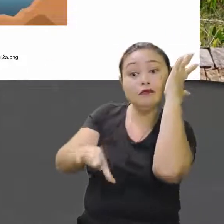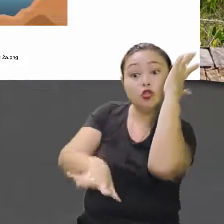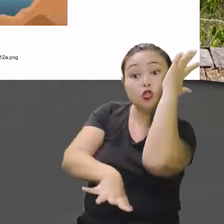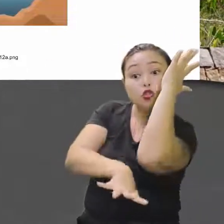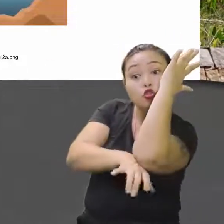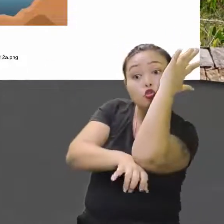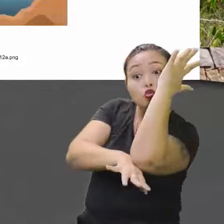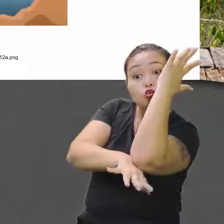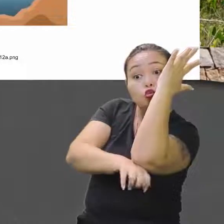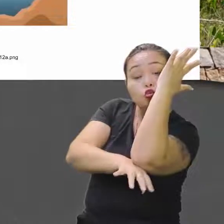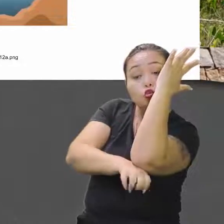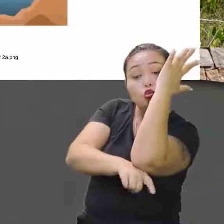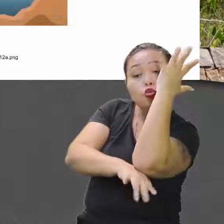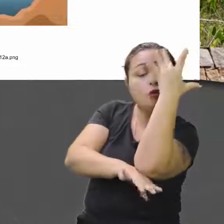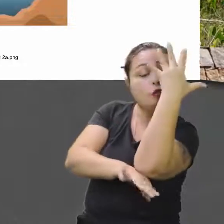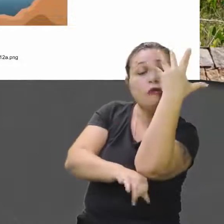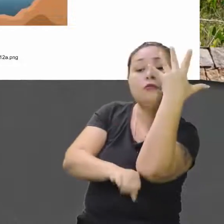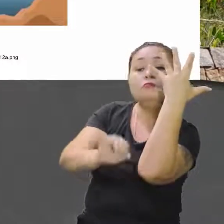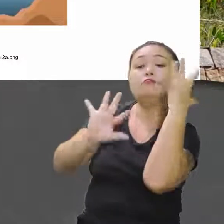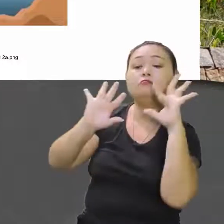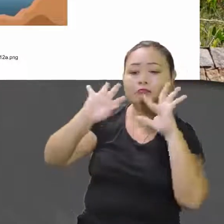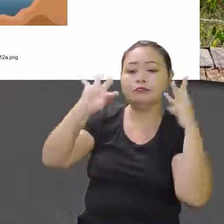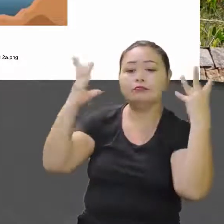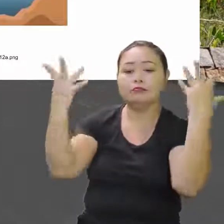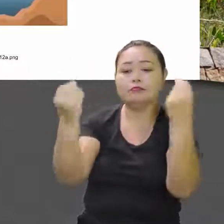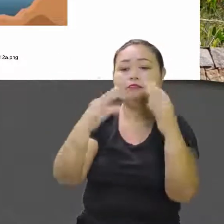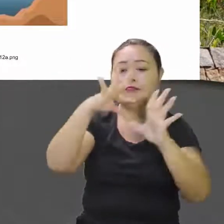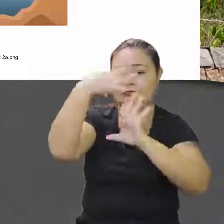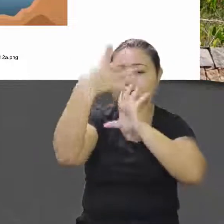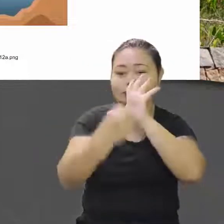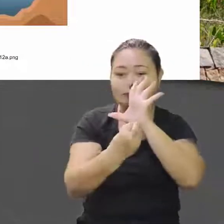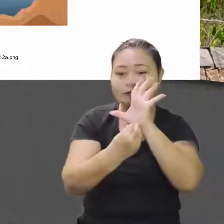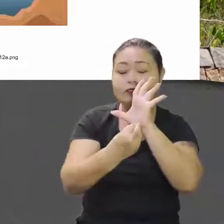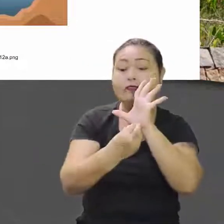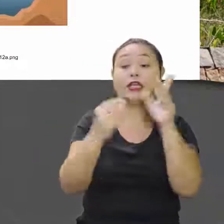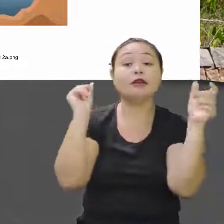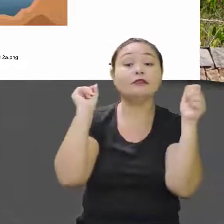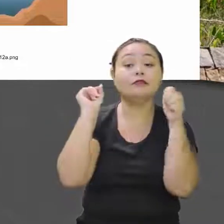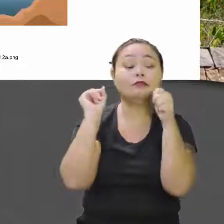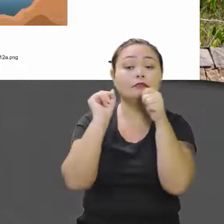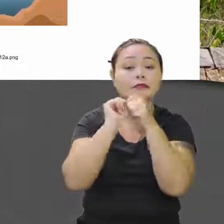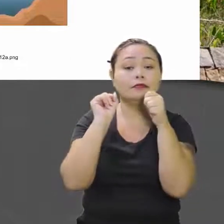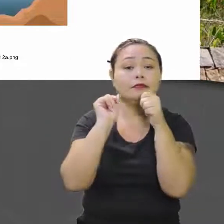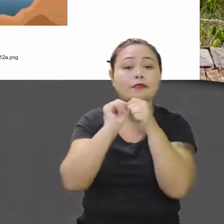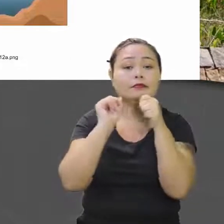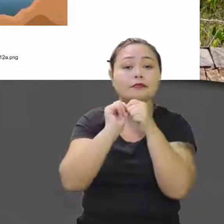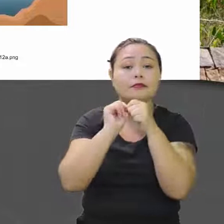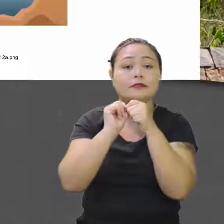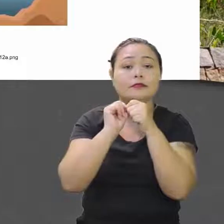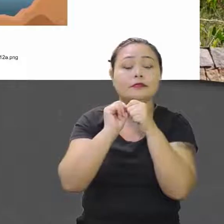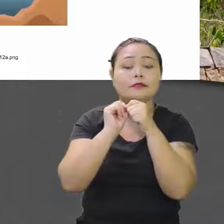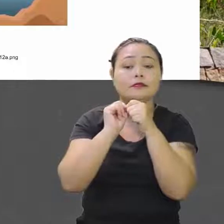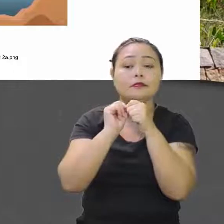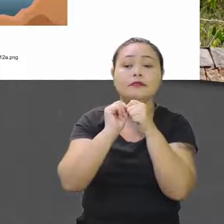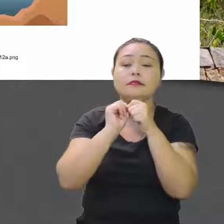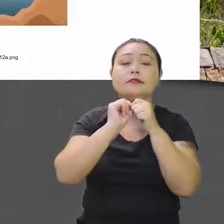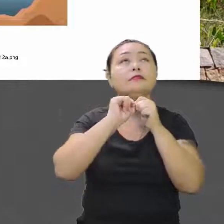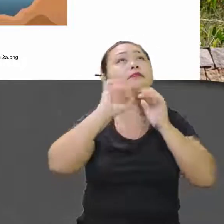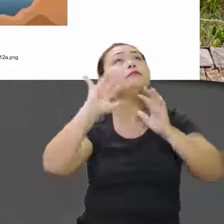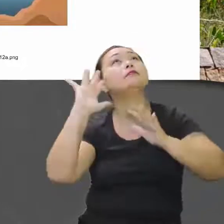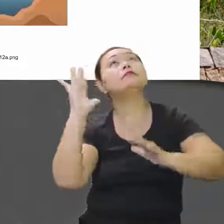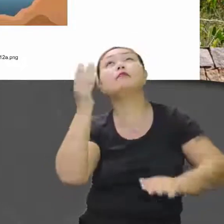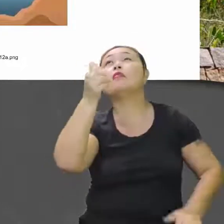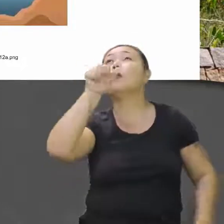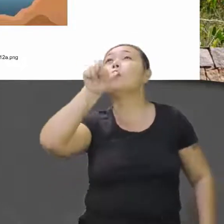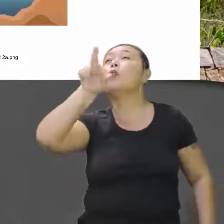detalhe, gente. Essa floresta amazônica, ela produz uma grande umidade no